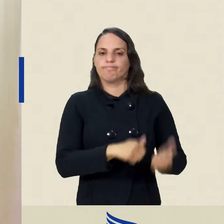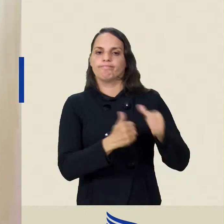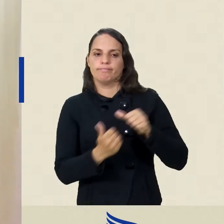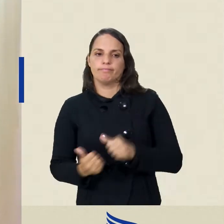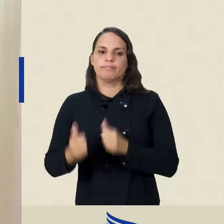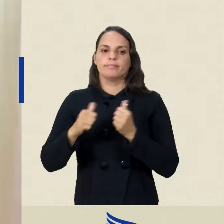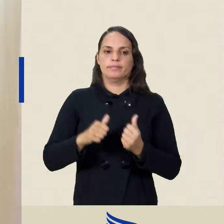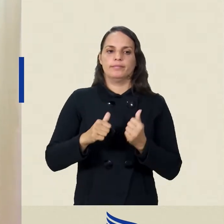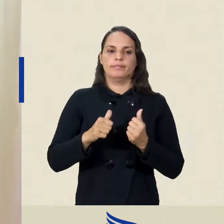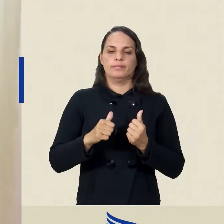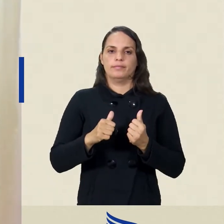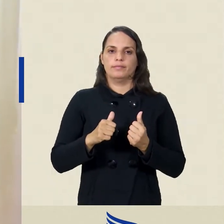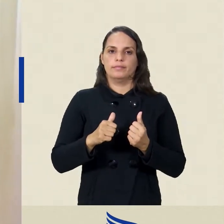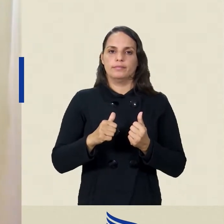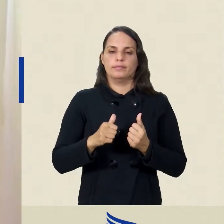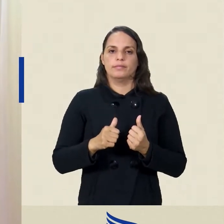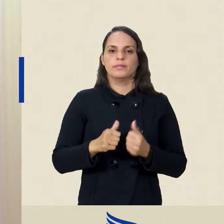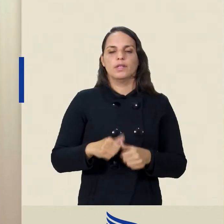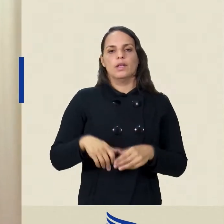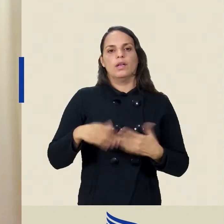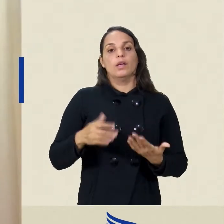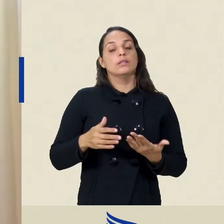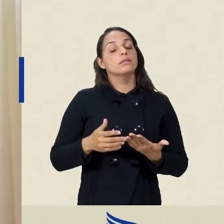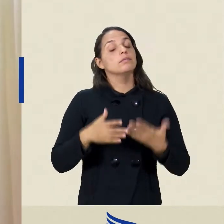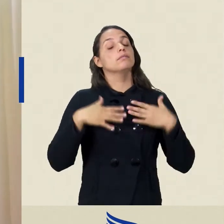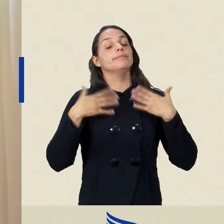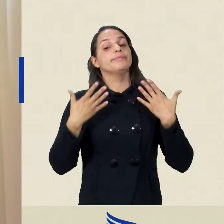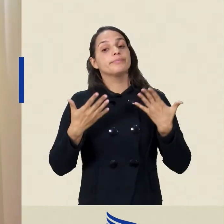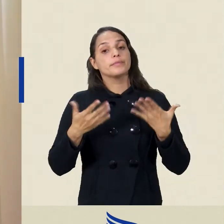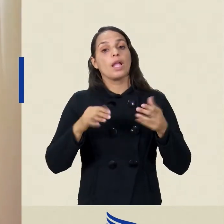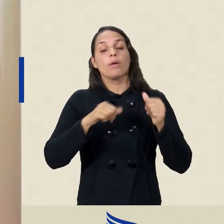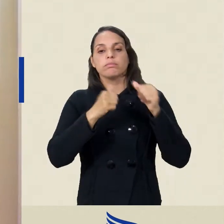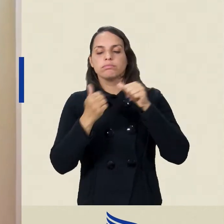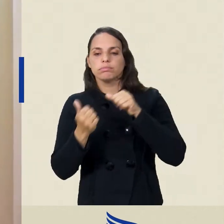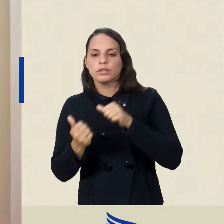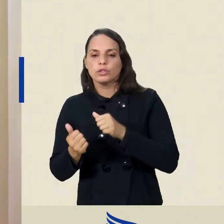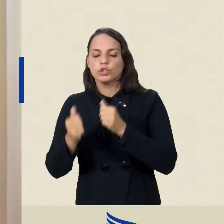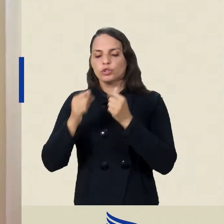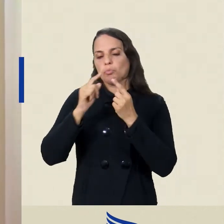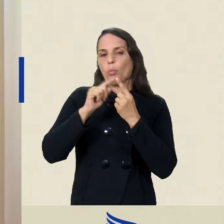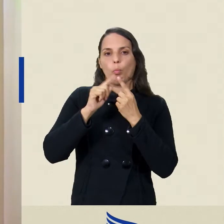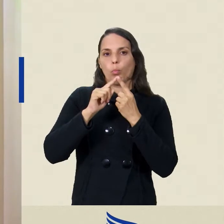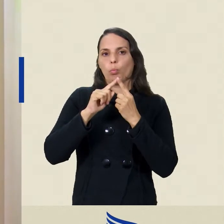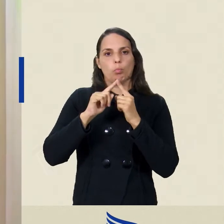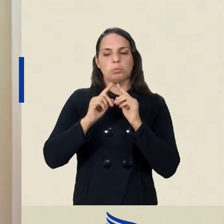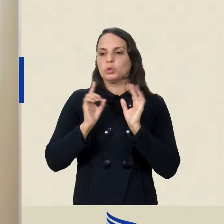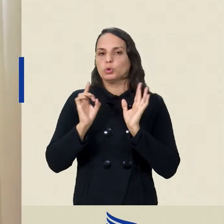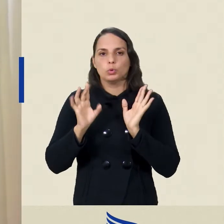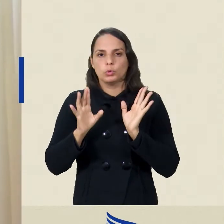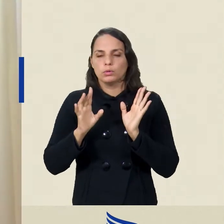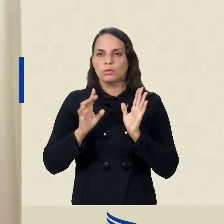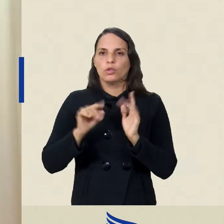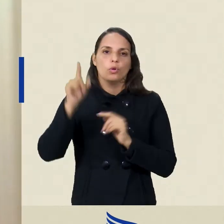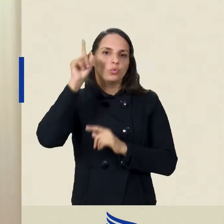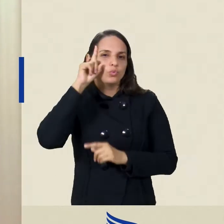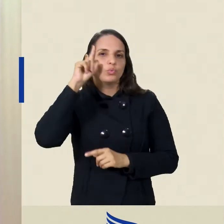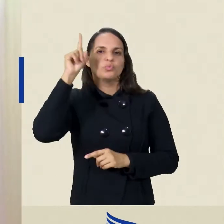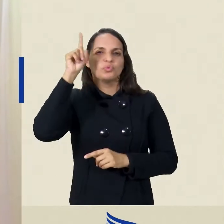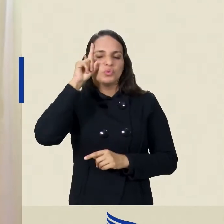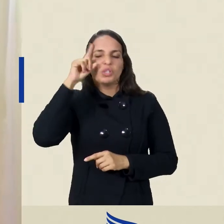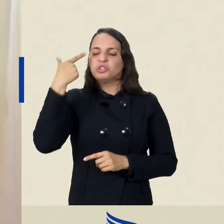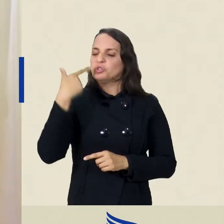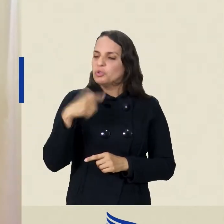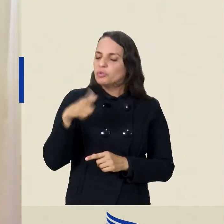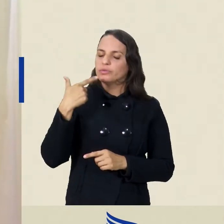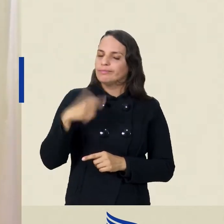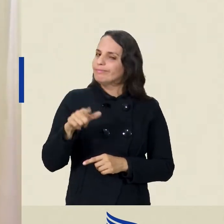batismal. O batismo tem lugar uma só vez, não havendo necessidade dos membros repetirem a